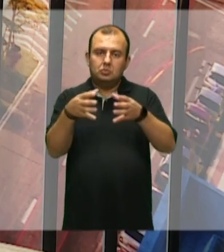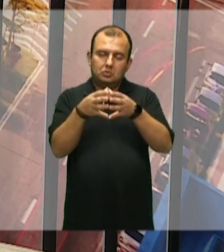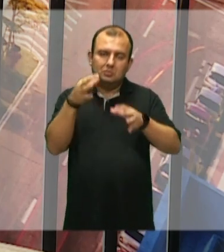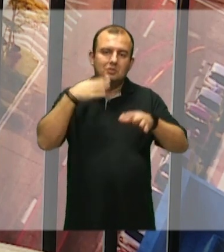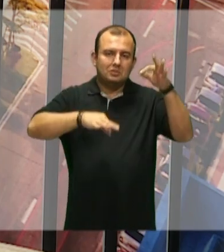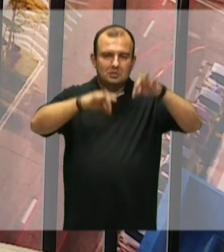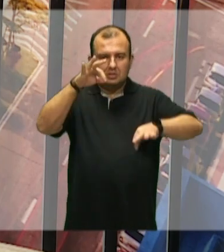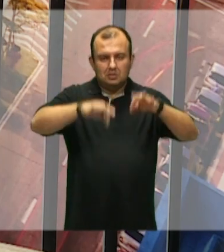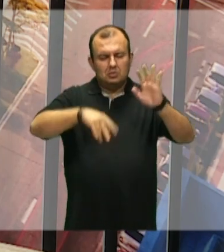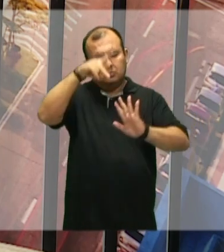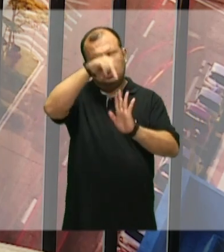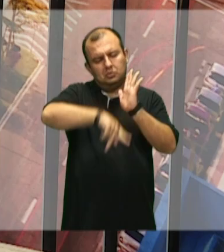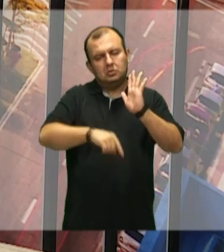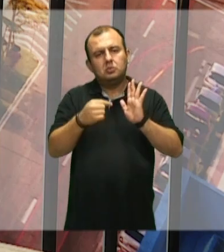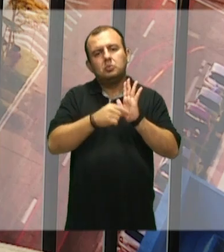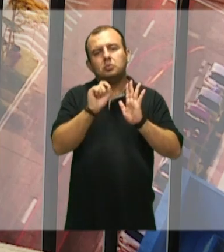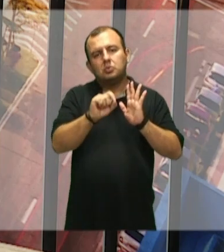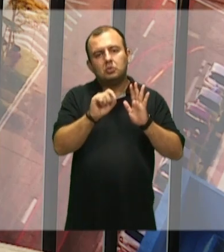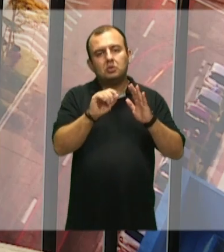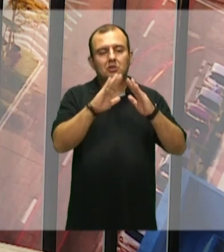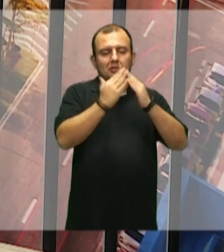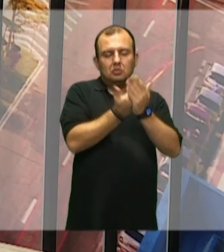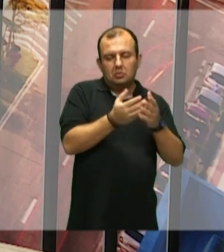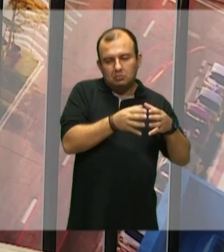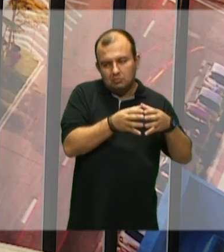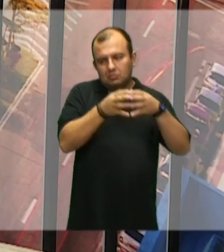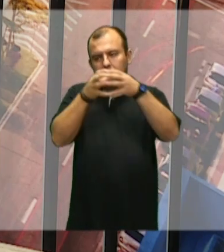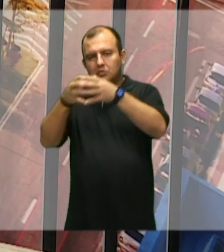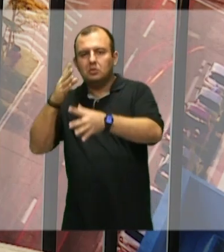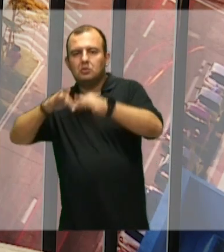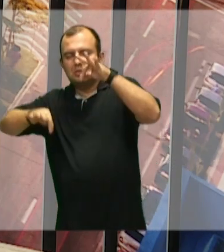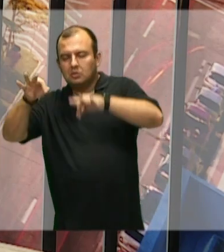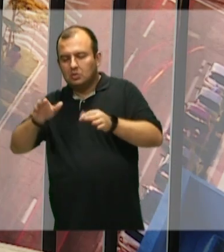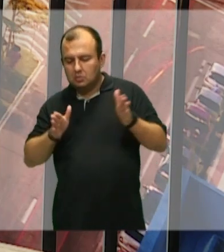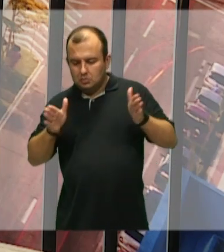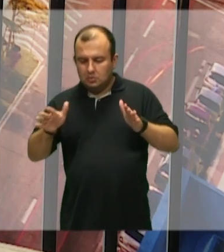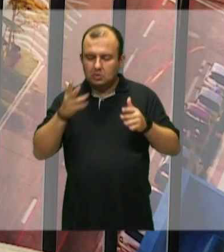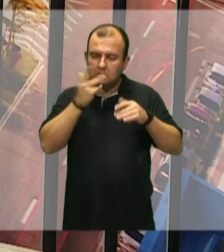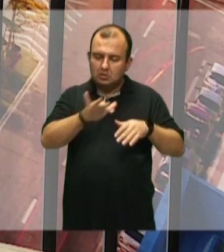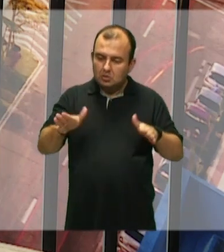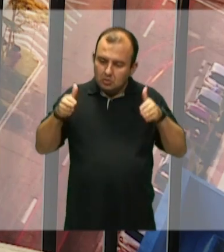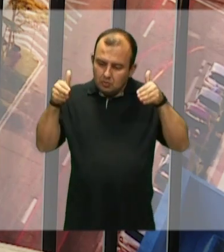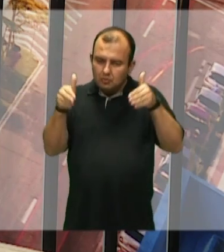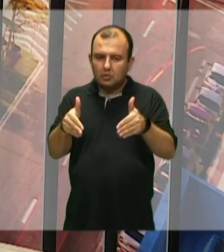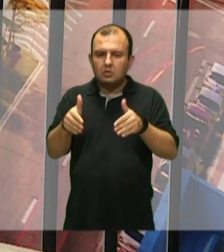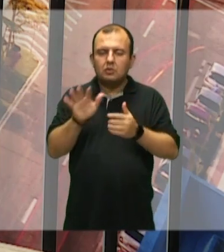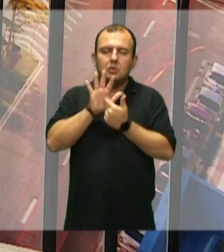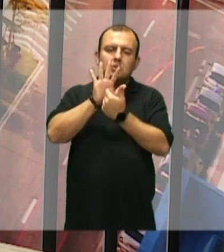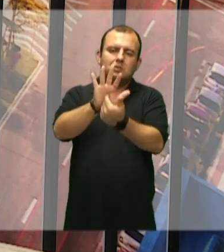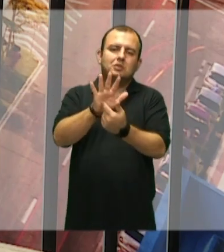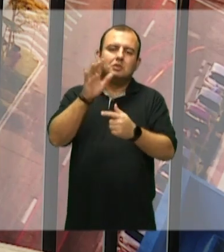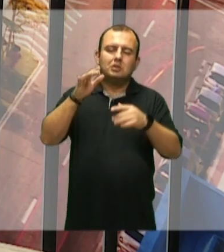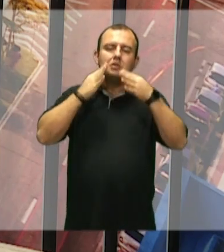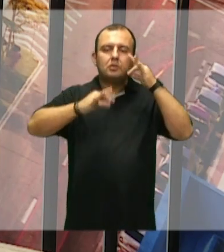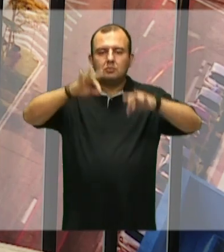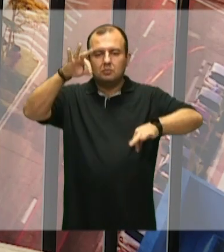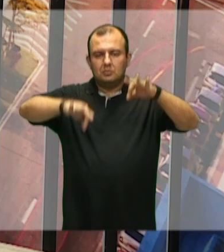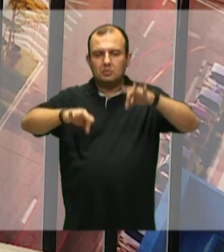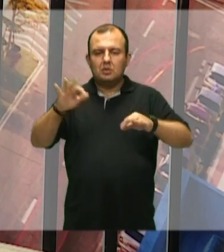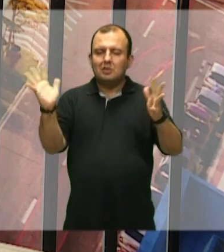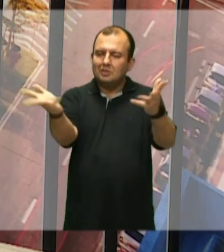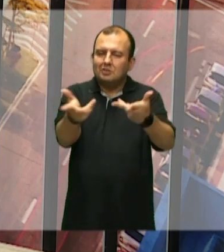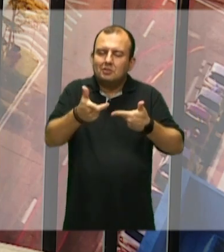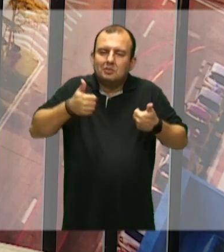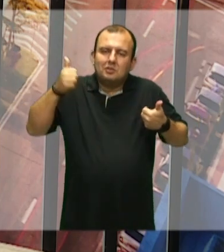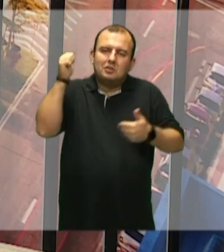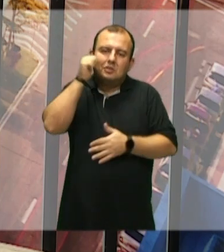comanda o projeto A Escola Vai ao Teatro Infância em Foco, que vai apresentar a peça A Maravilhosa Princesa